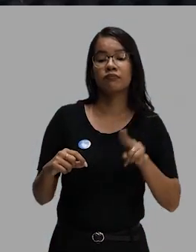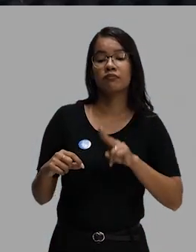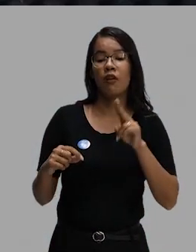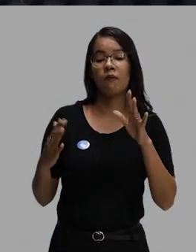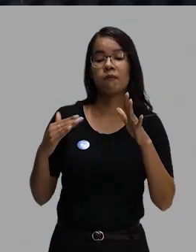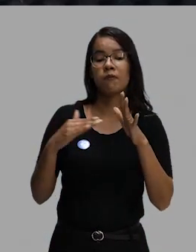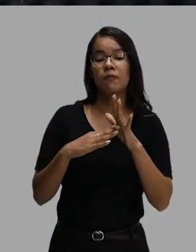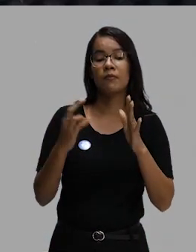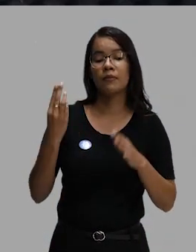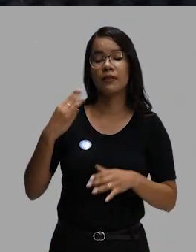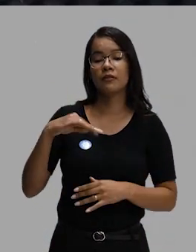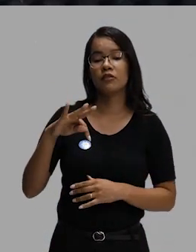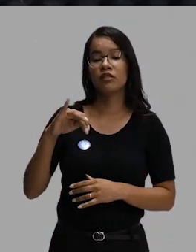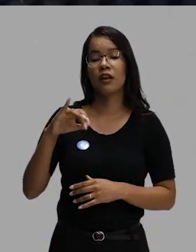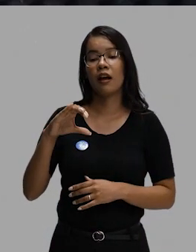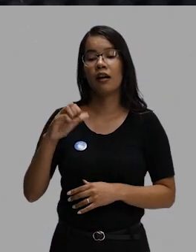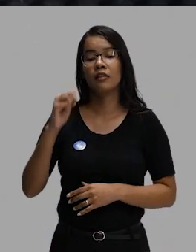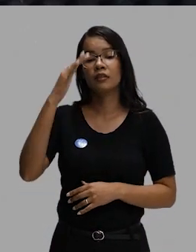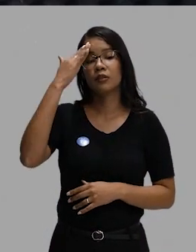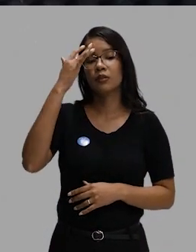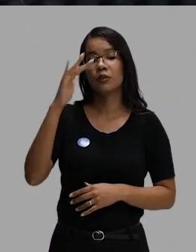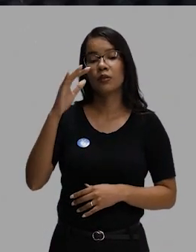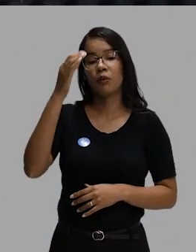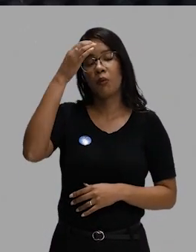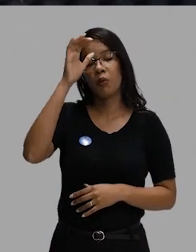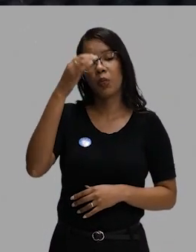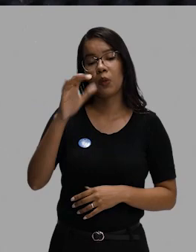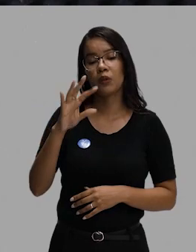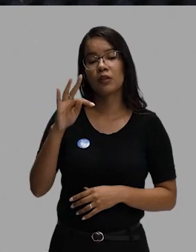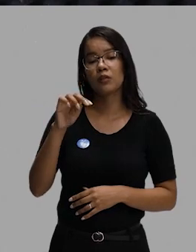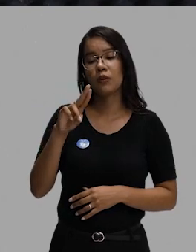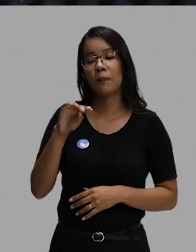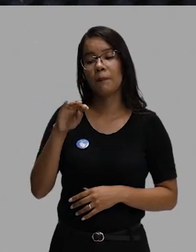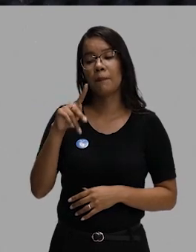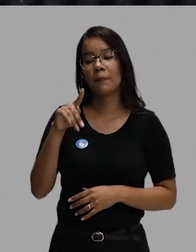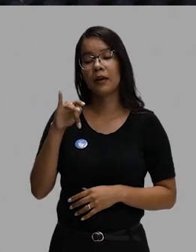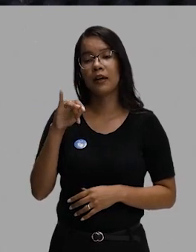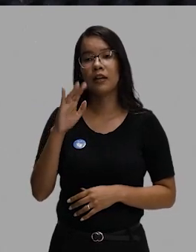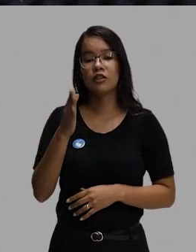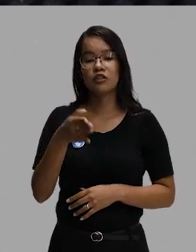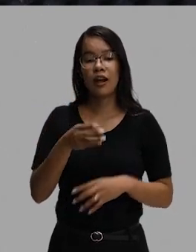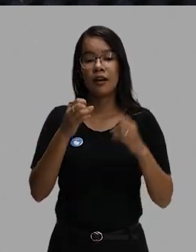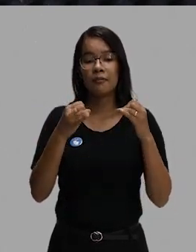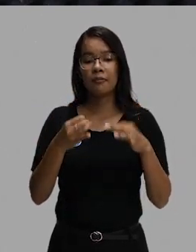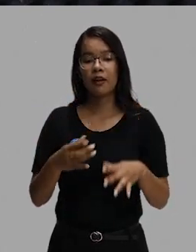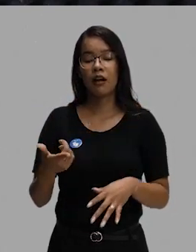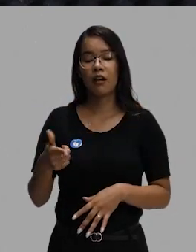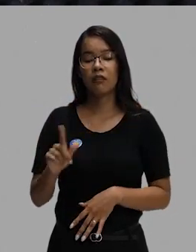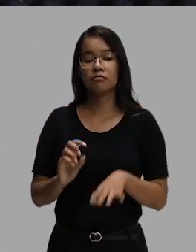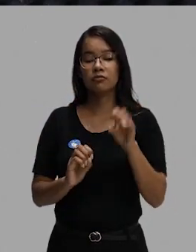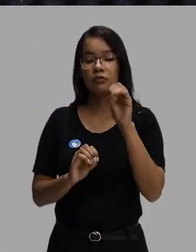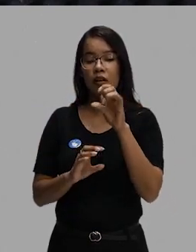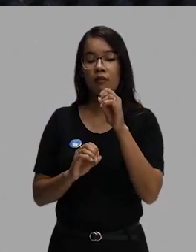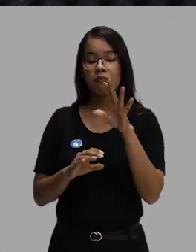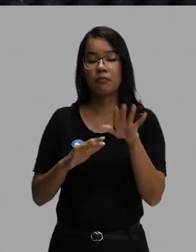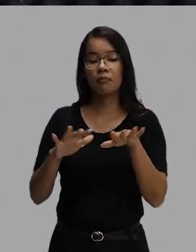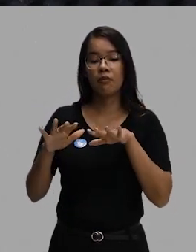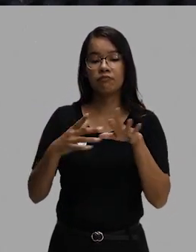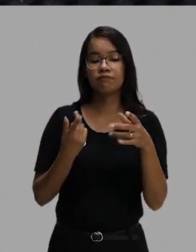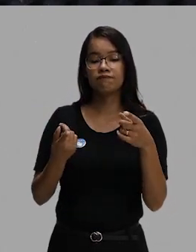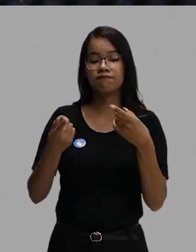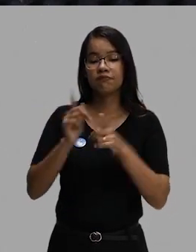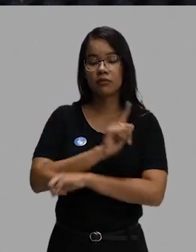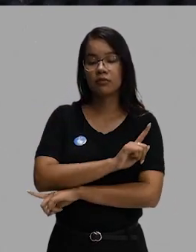Então, esse assunto também já foi falado em outra aula, a gente está reforçando. O movimento verde e amarelo se contrapõe ao movimento de